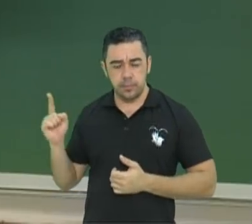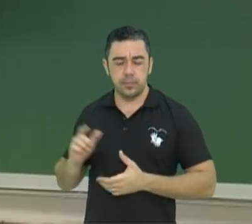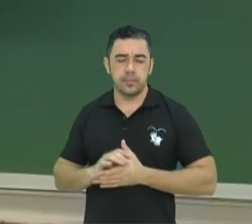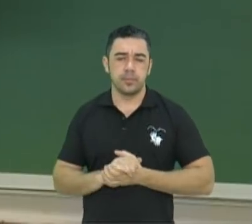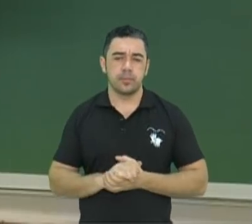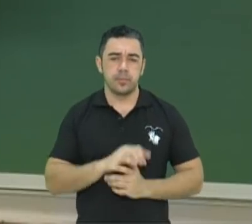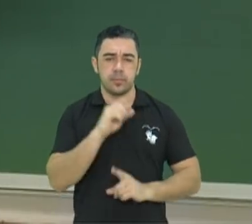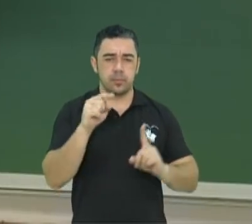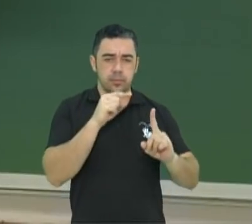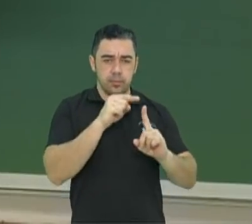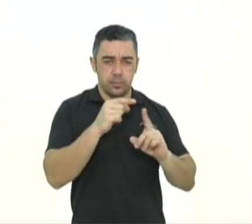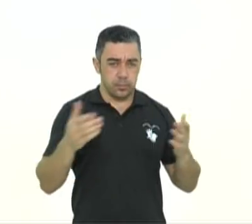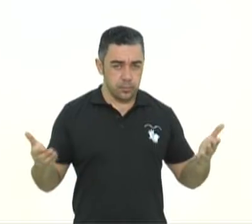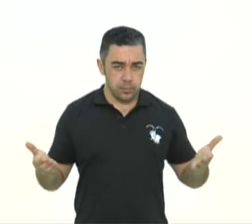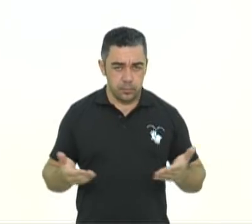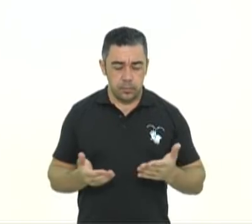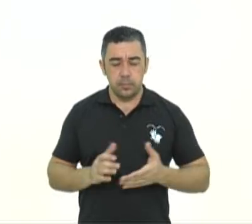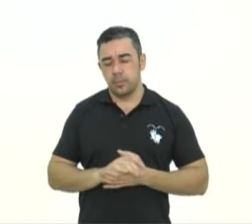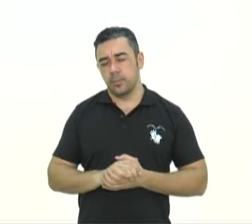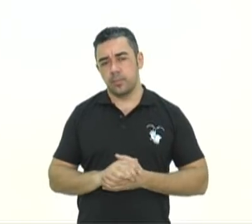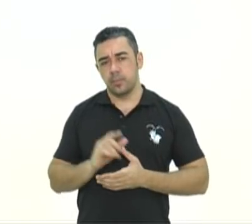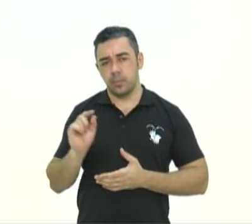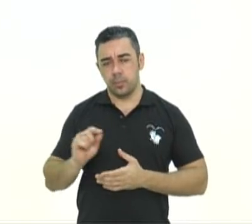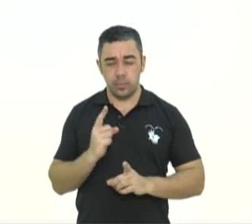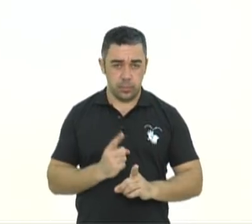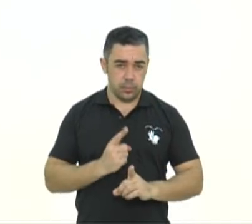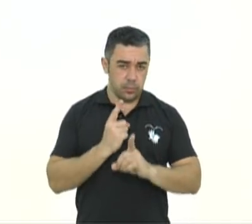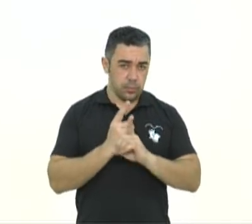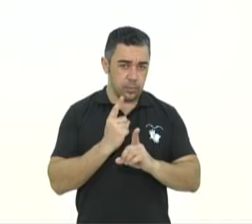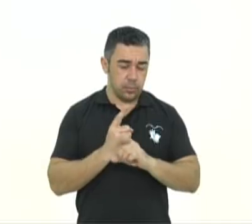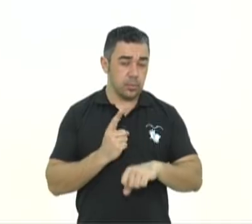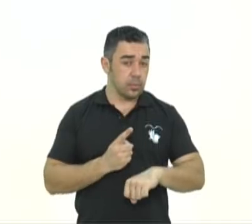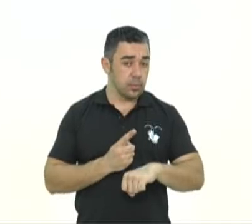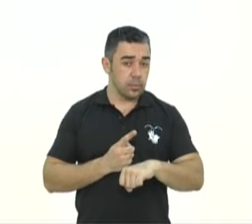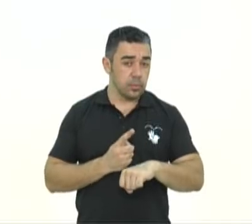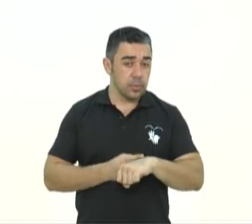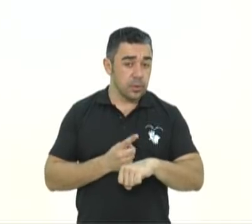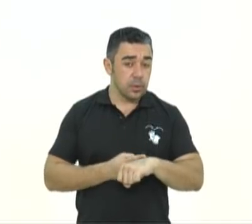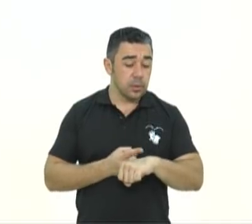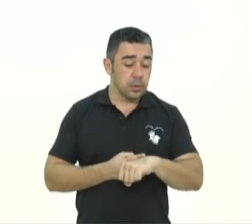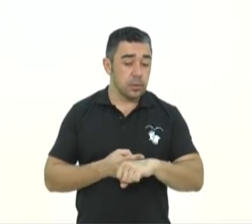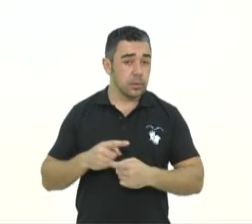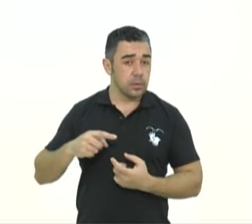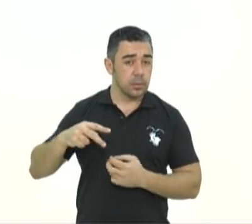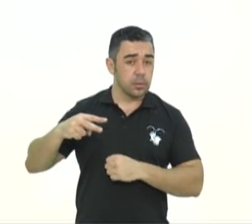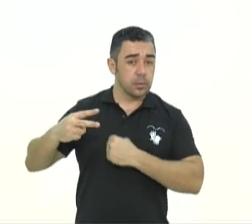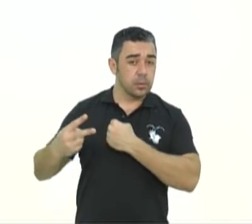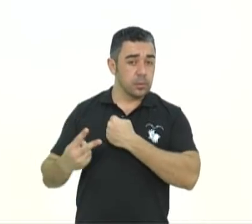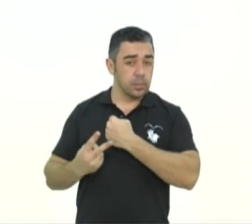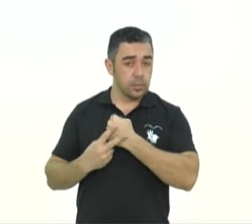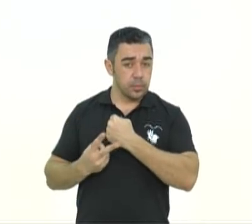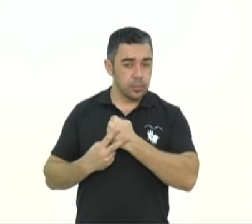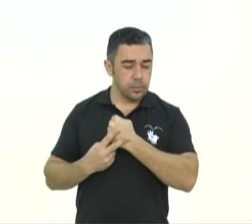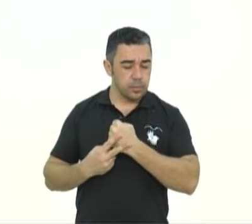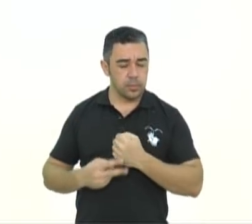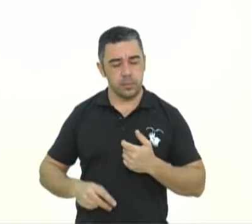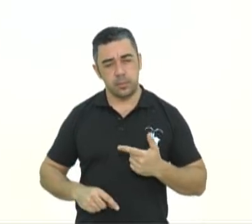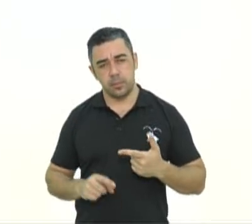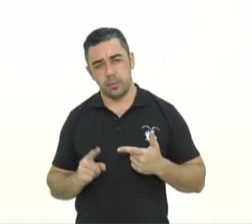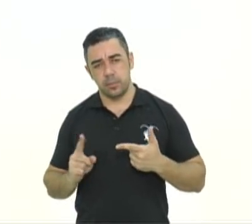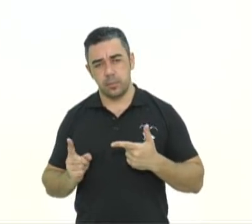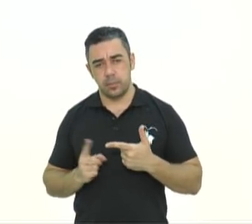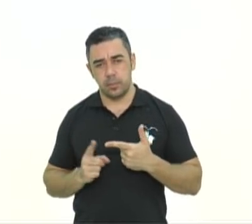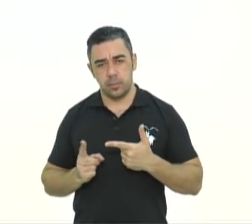Os objetivos de hoje: nós vamos reconhecer tempos verbais. Quais são os tempos verbais?